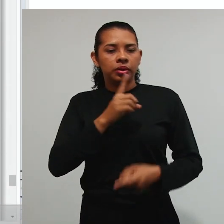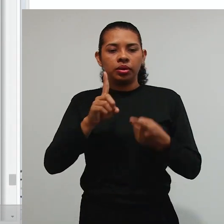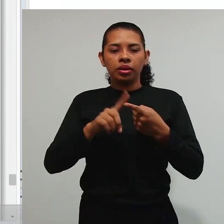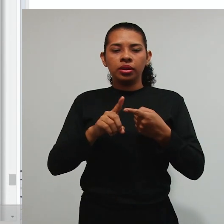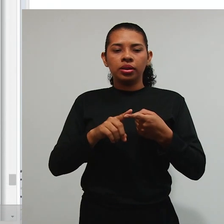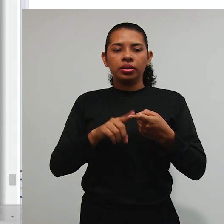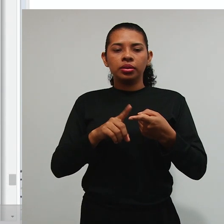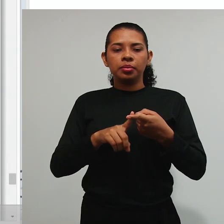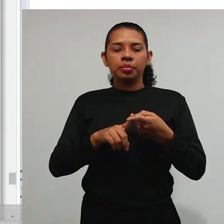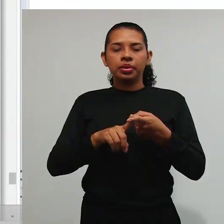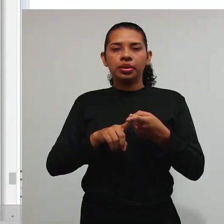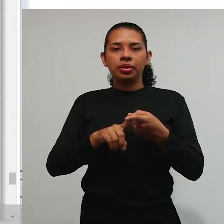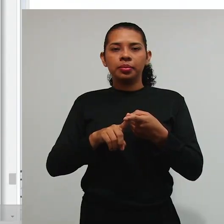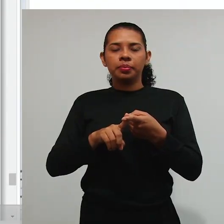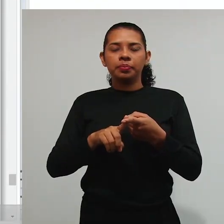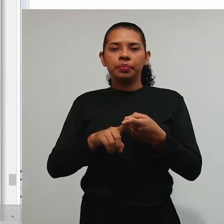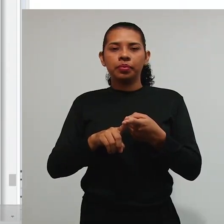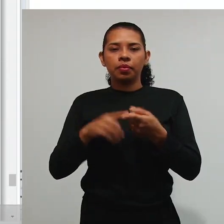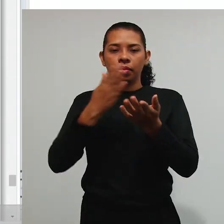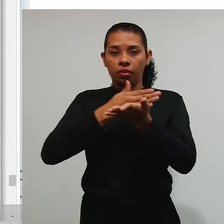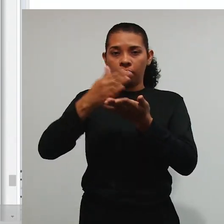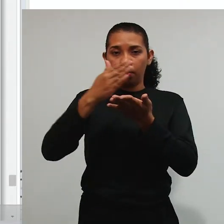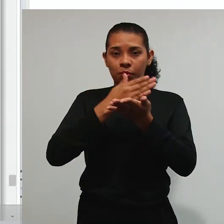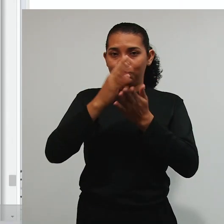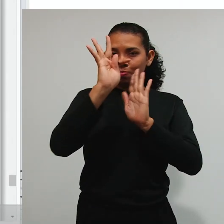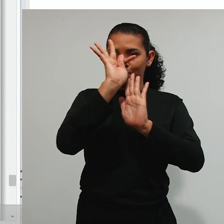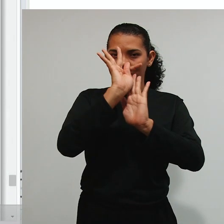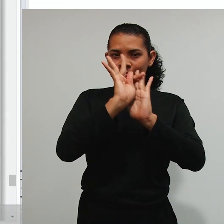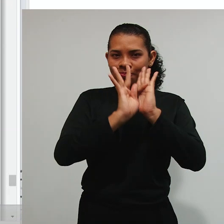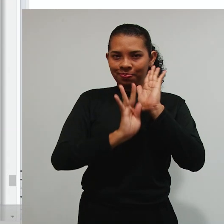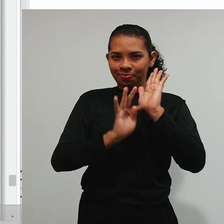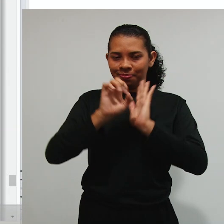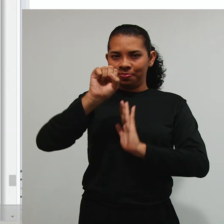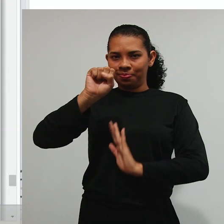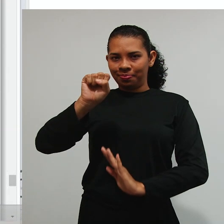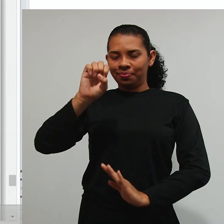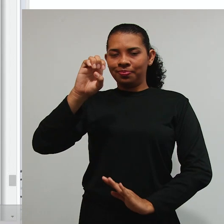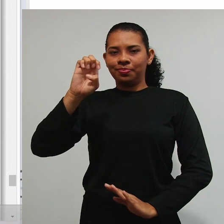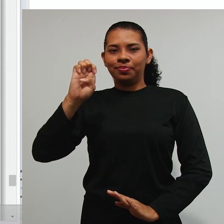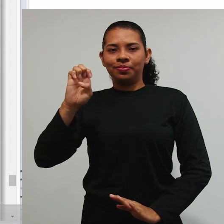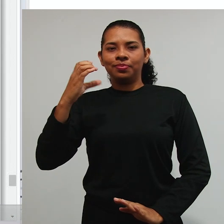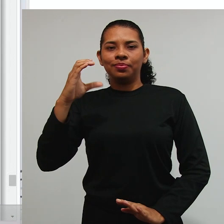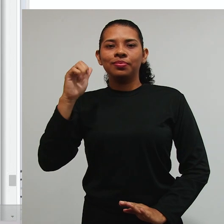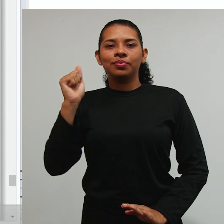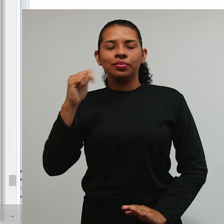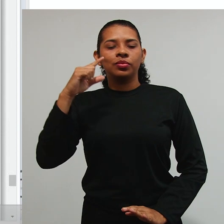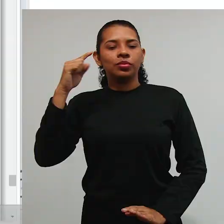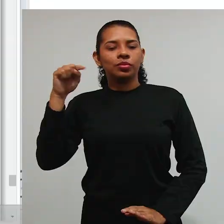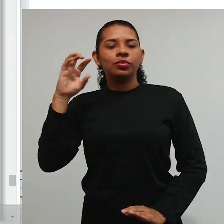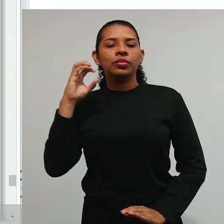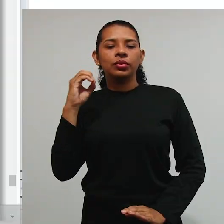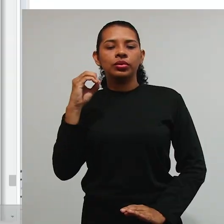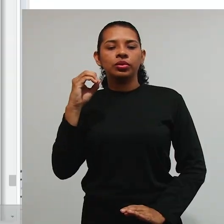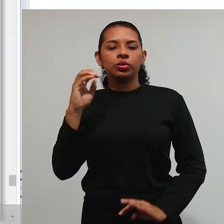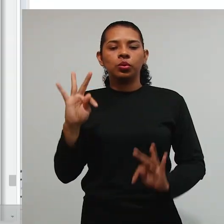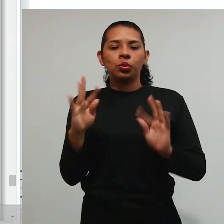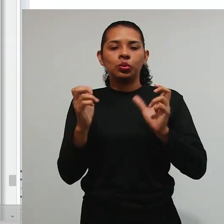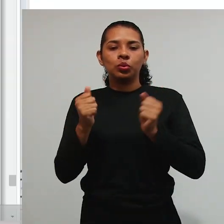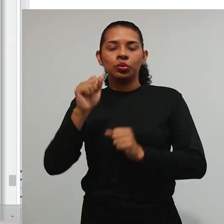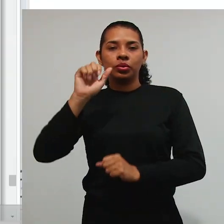com indicativos de seção. Indicativos de seção, o indicativo numérico em algarismo arábico de uma seção